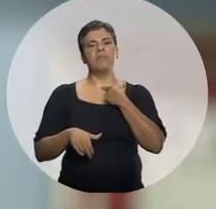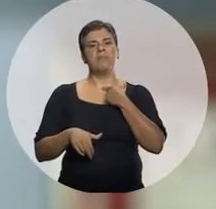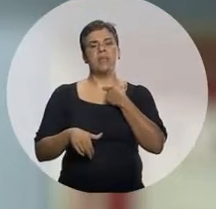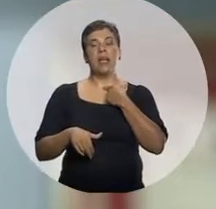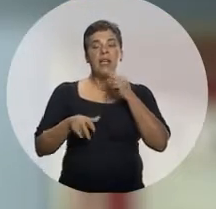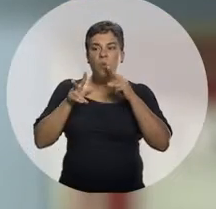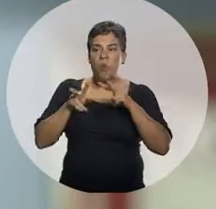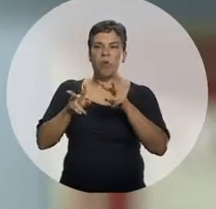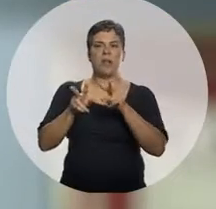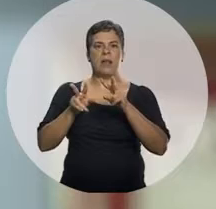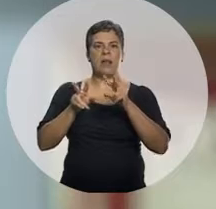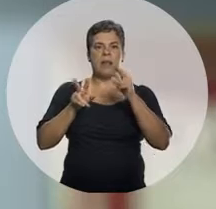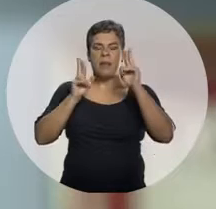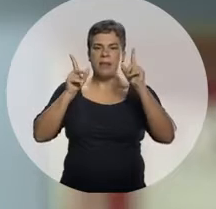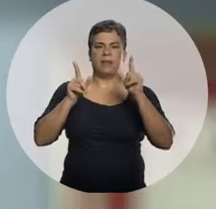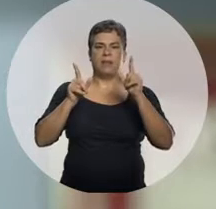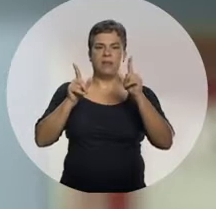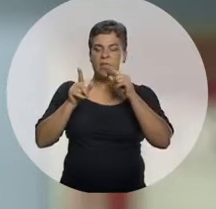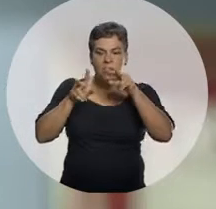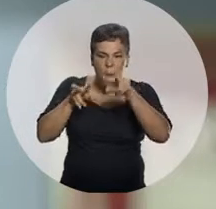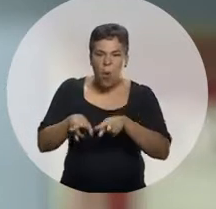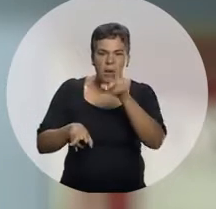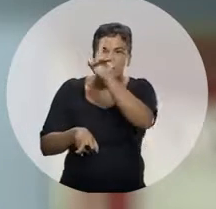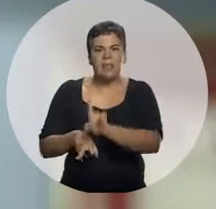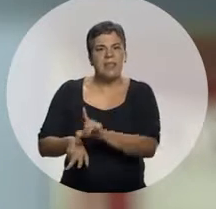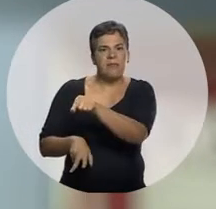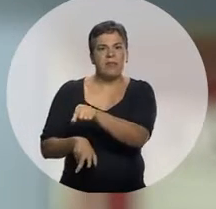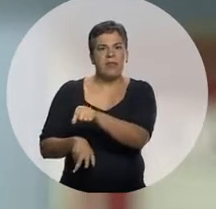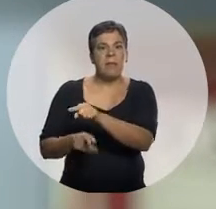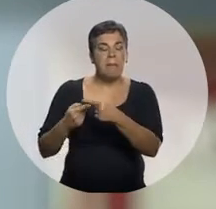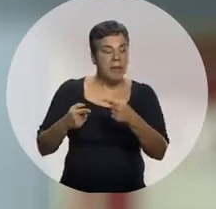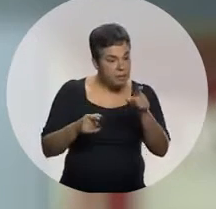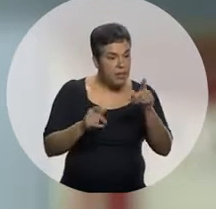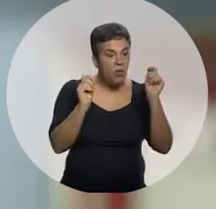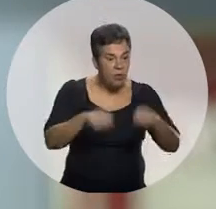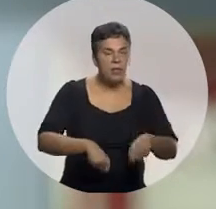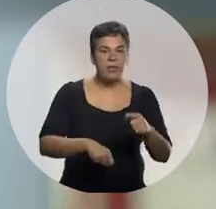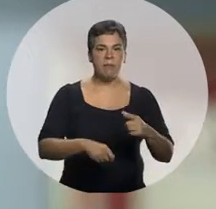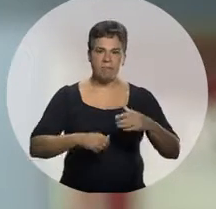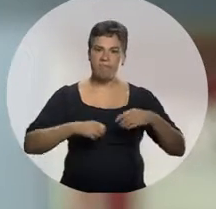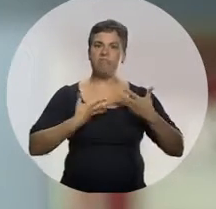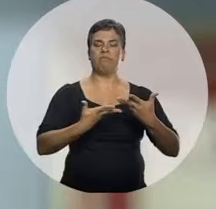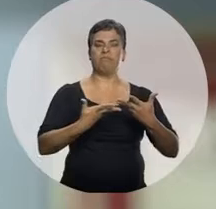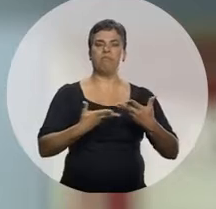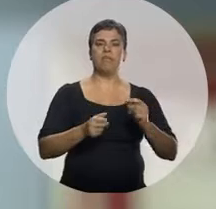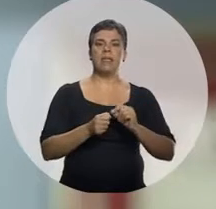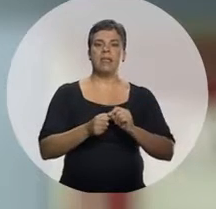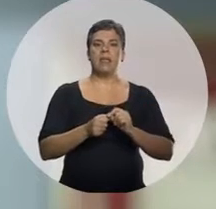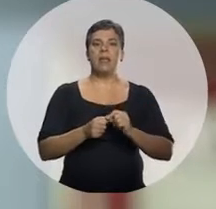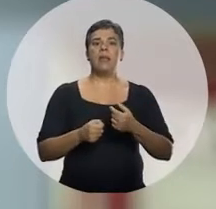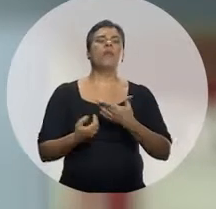mudança de olhar, ela é fundamental, porque você tem que tirar o olhar da limitação e eu começar a olhar a